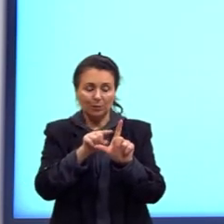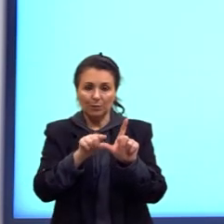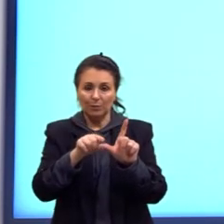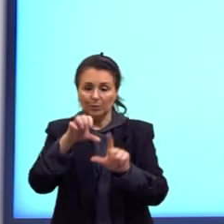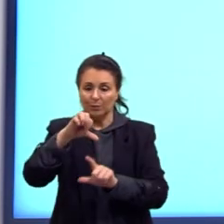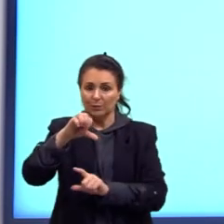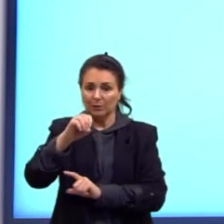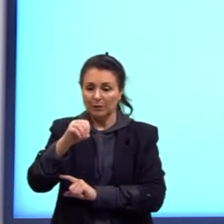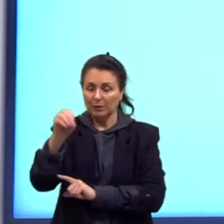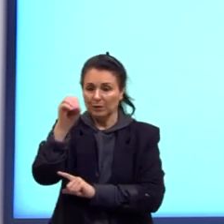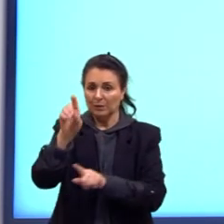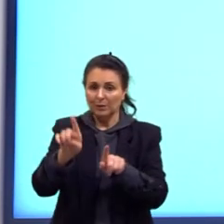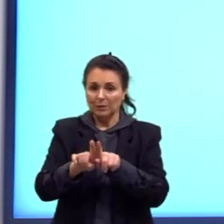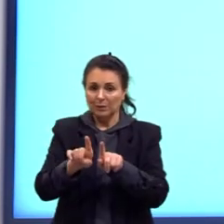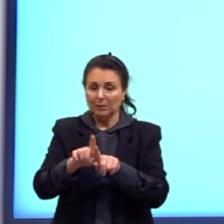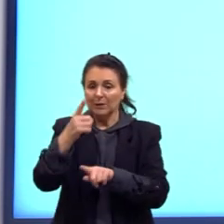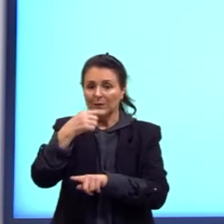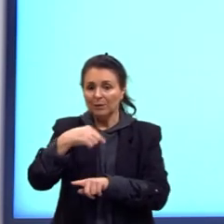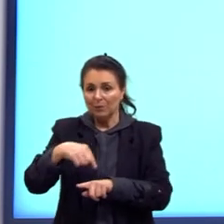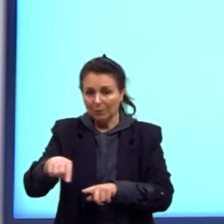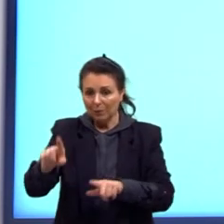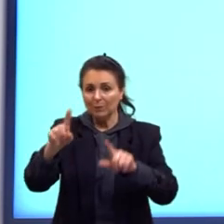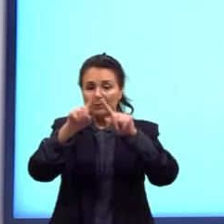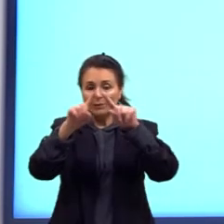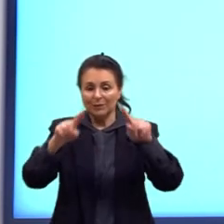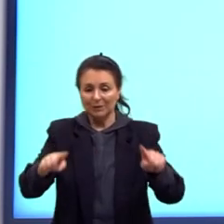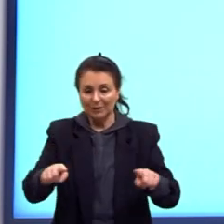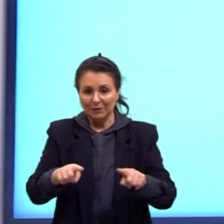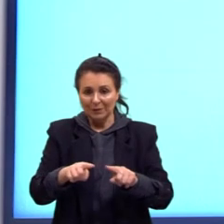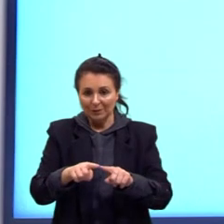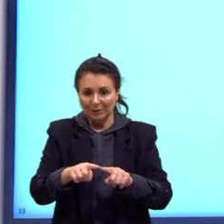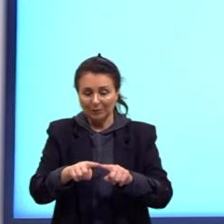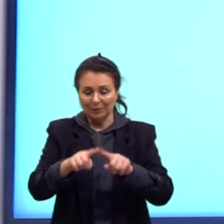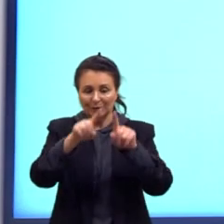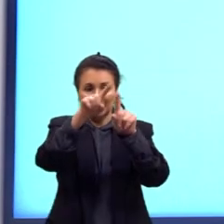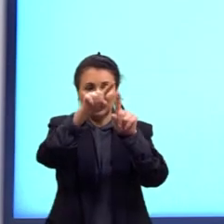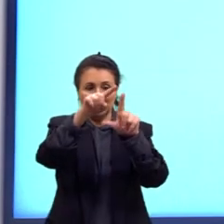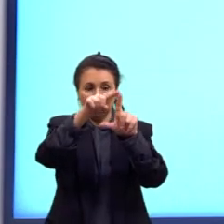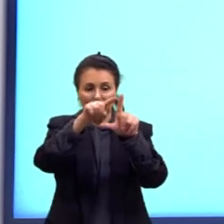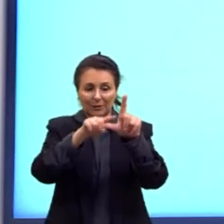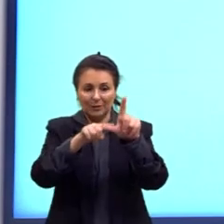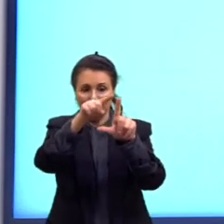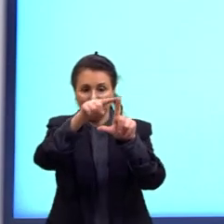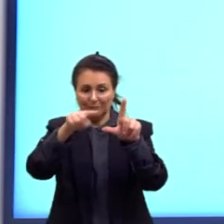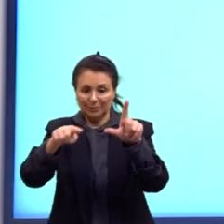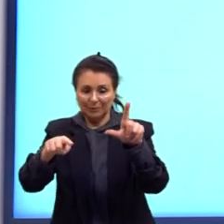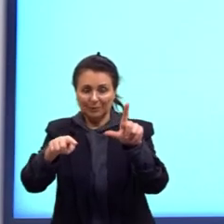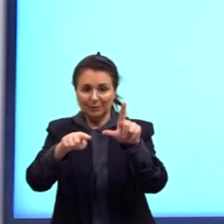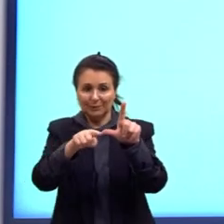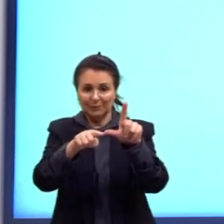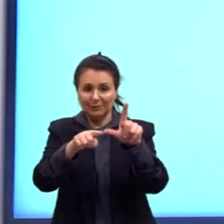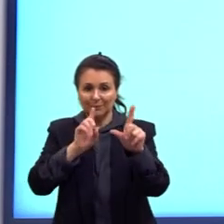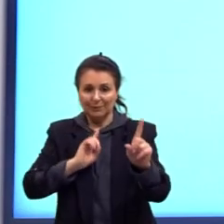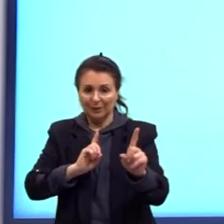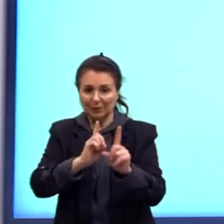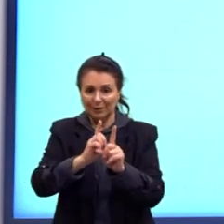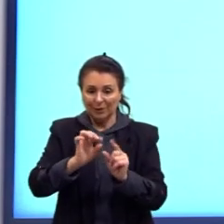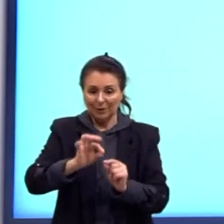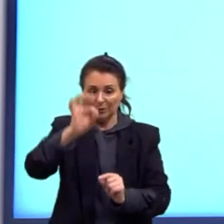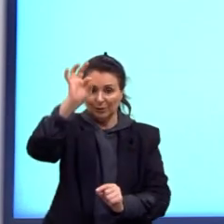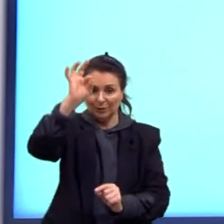90 graus também o outro triângulo retângulo bom então para achar o valor da